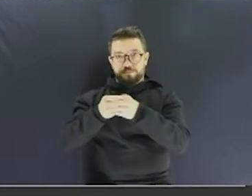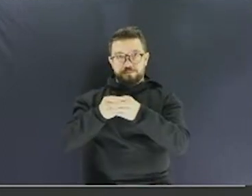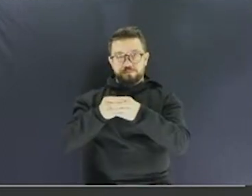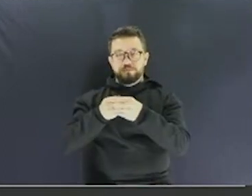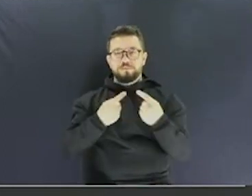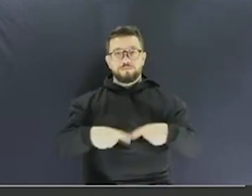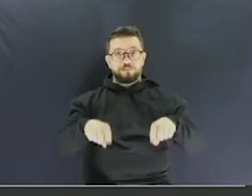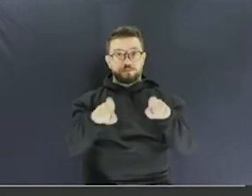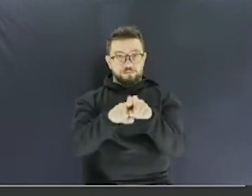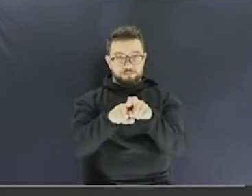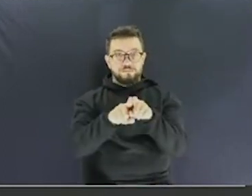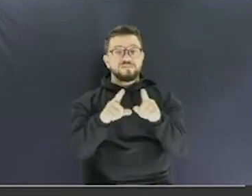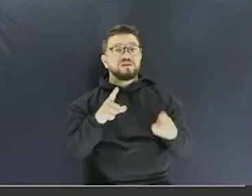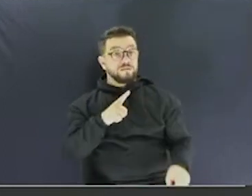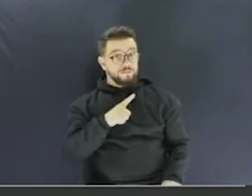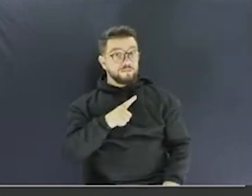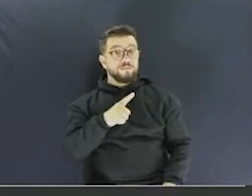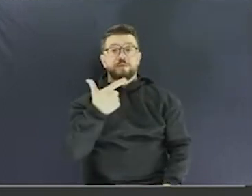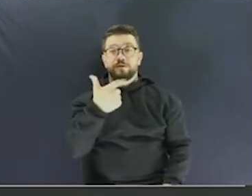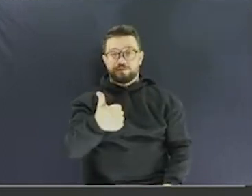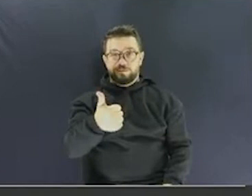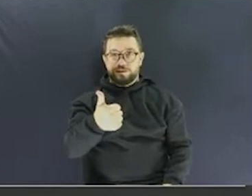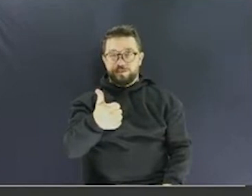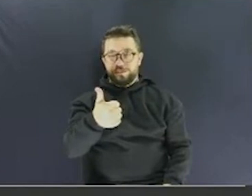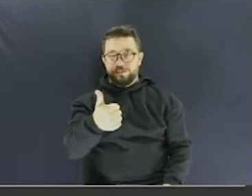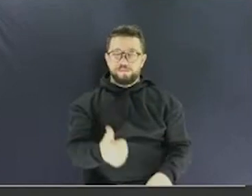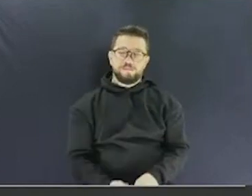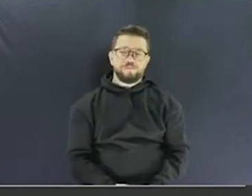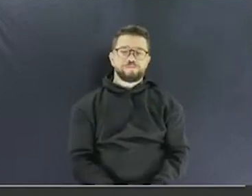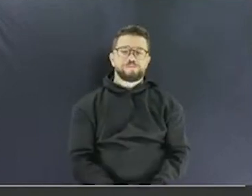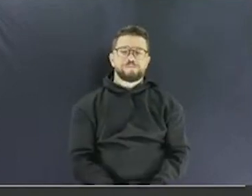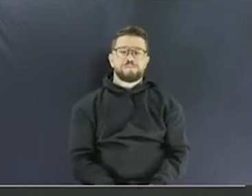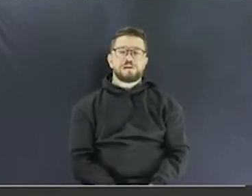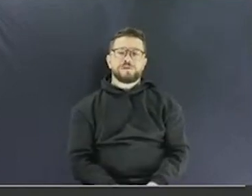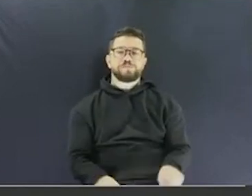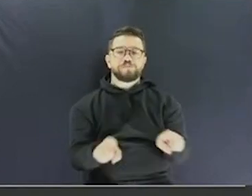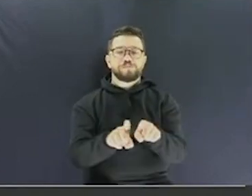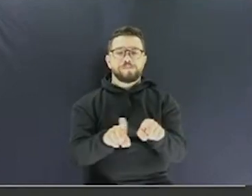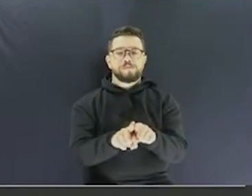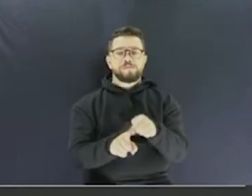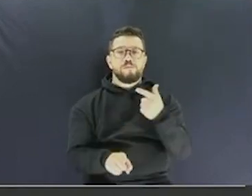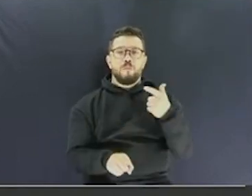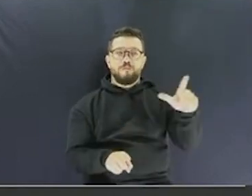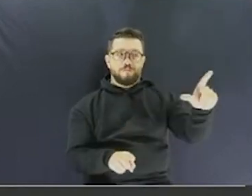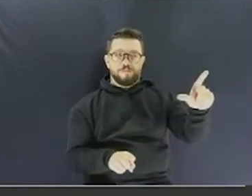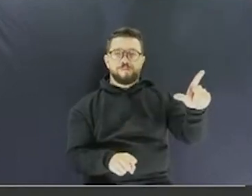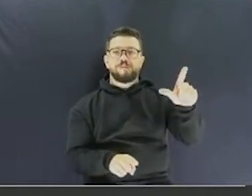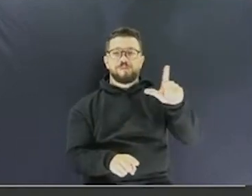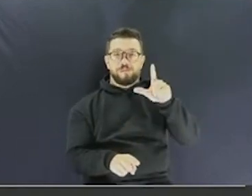Envolver 10 nas ações integradas de defesa social e segurança, esses 10 estão envolvidos sem problema.